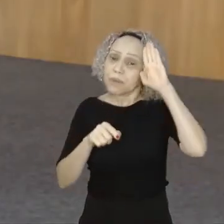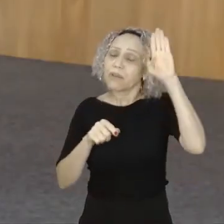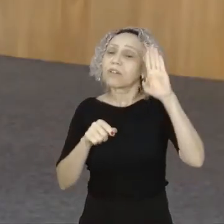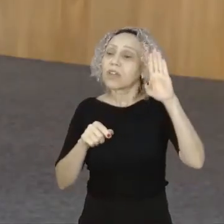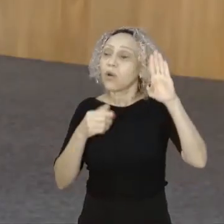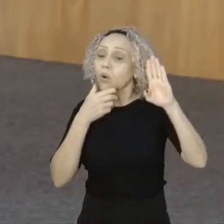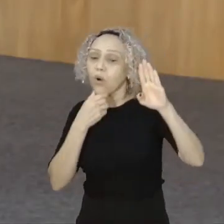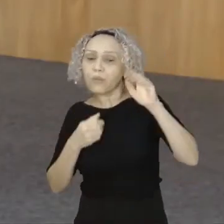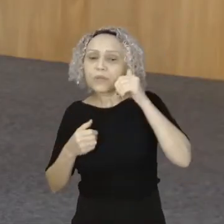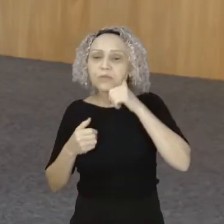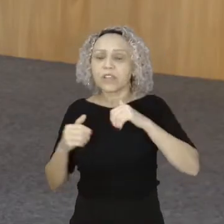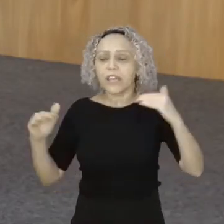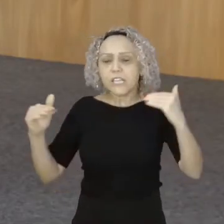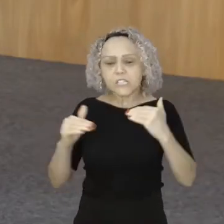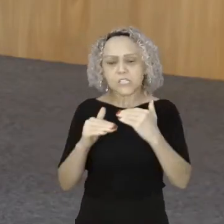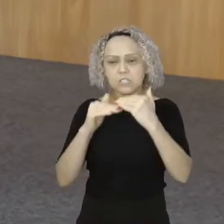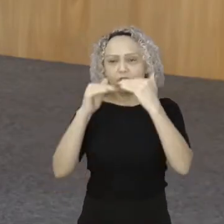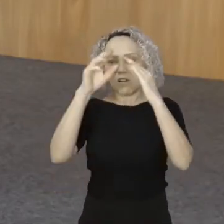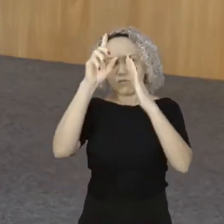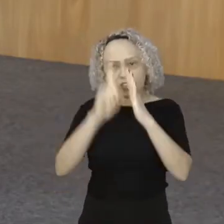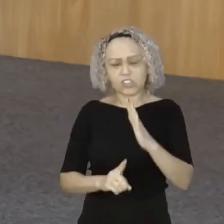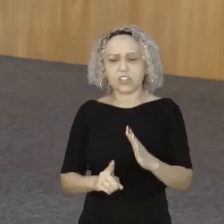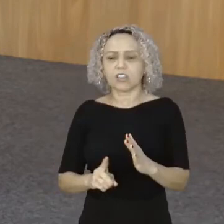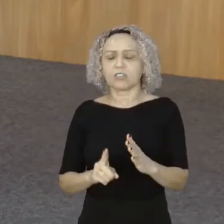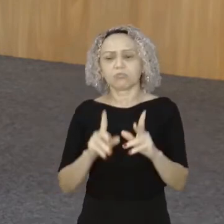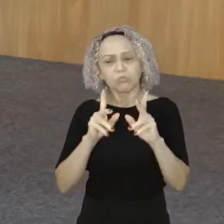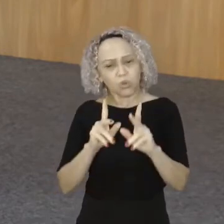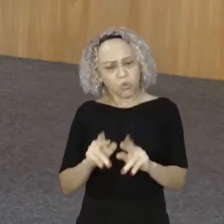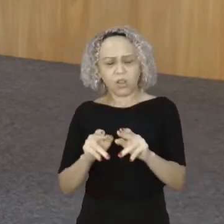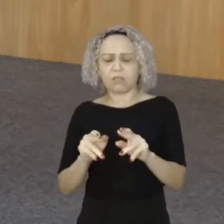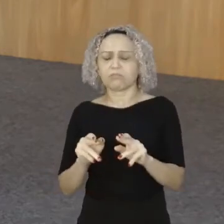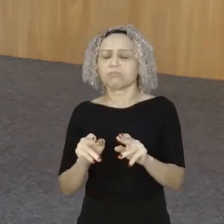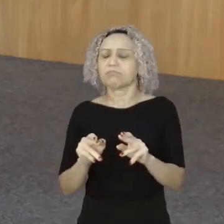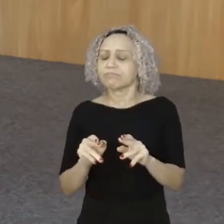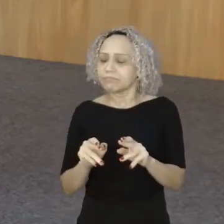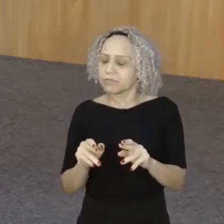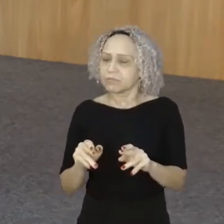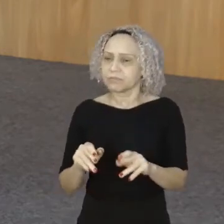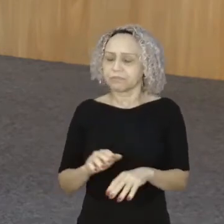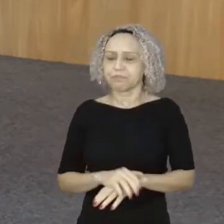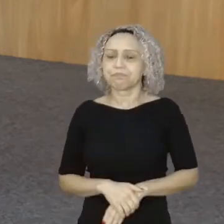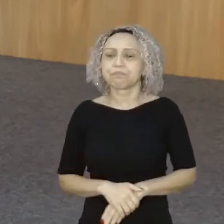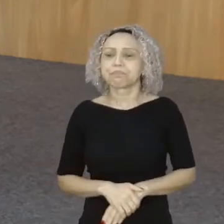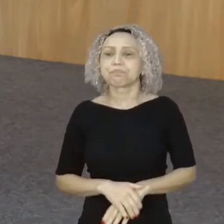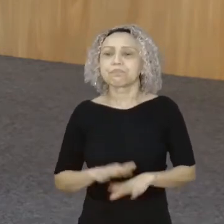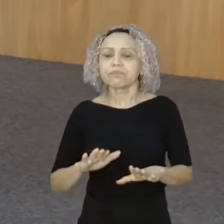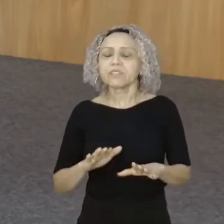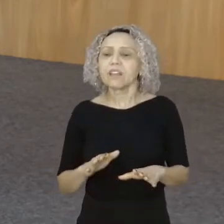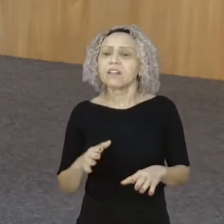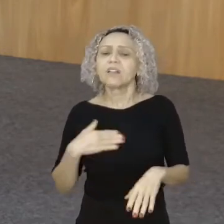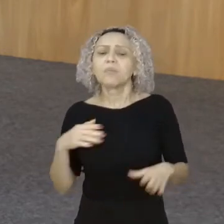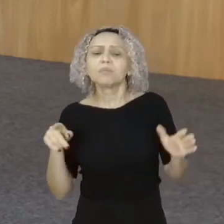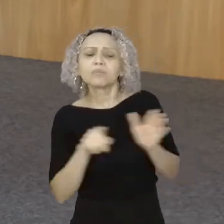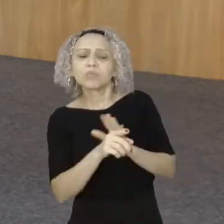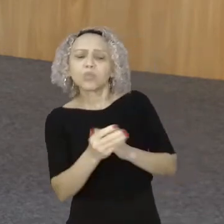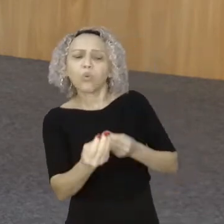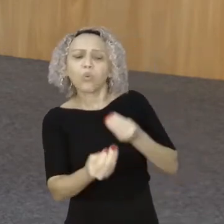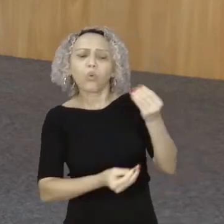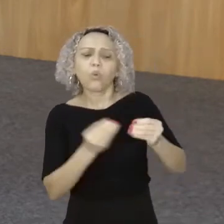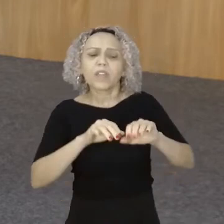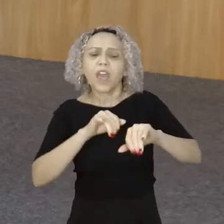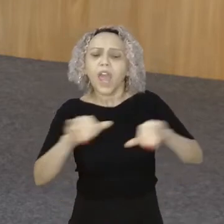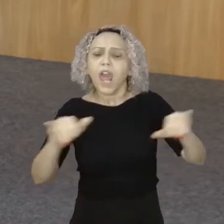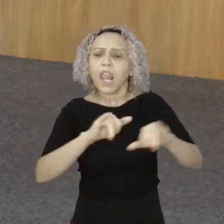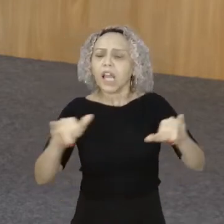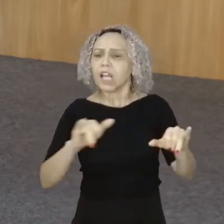E eu queria também que você explicasse para a gente o funcionamento dessa campanha, né? Como é que vocês estão visualizando